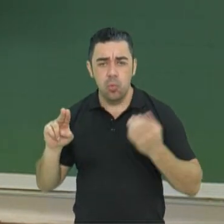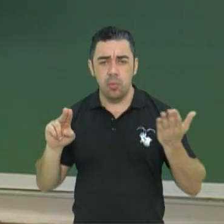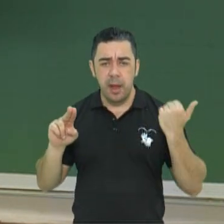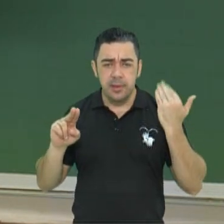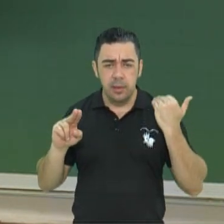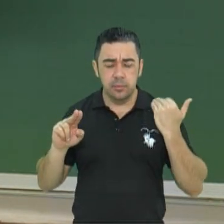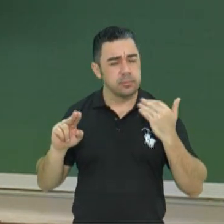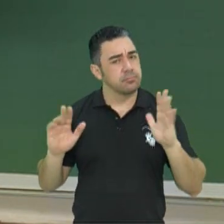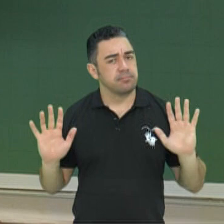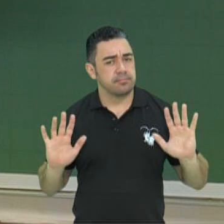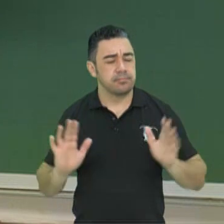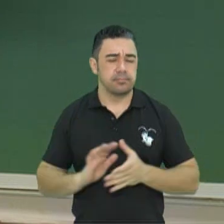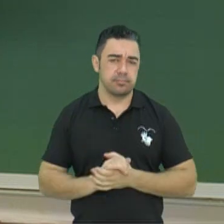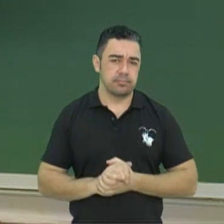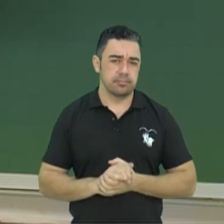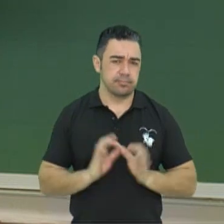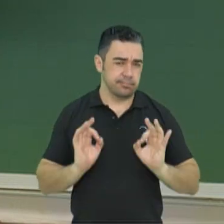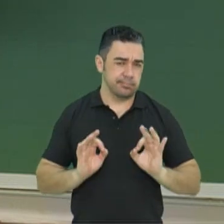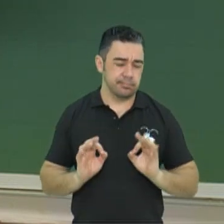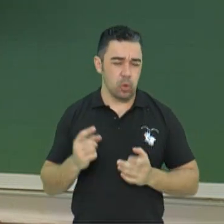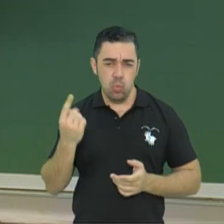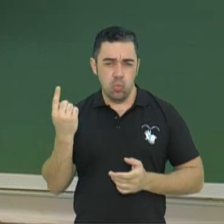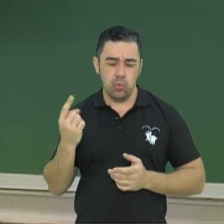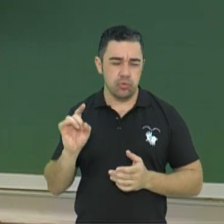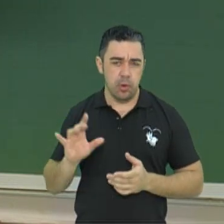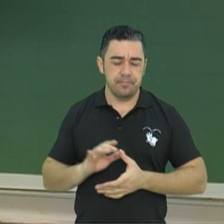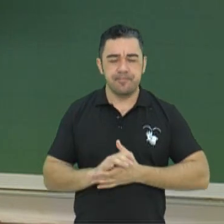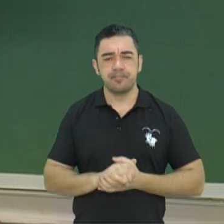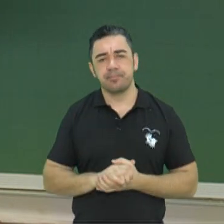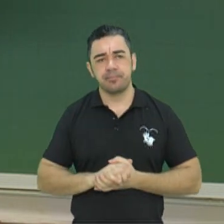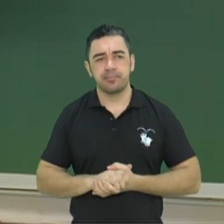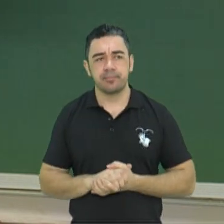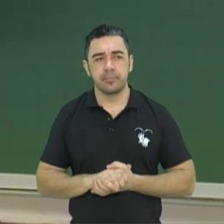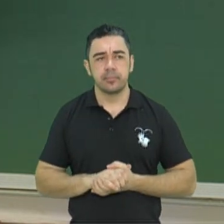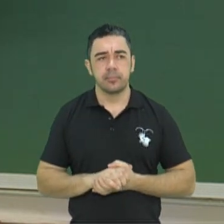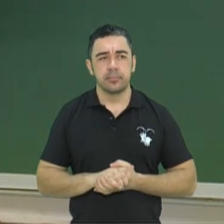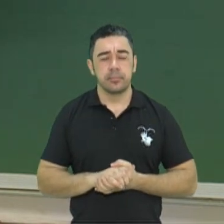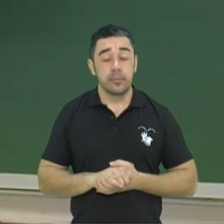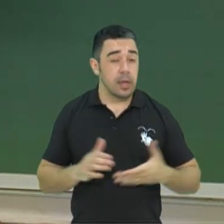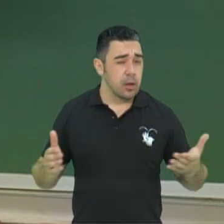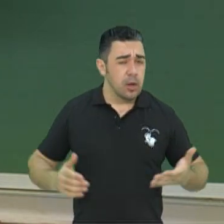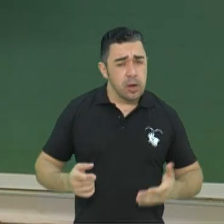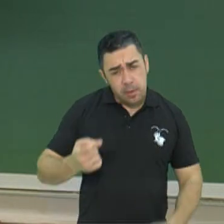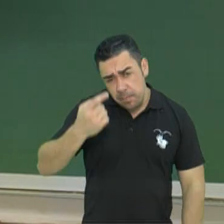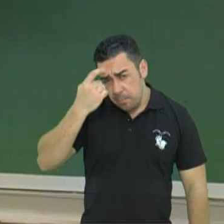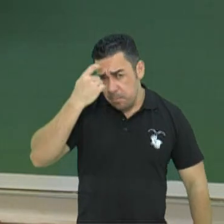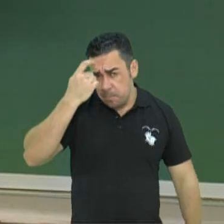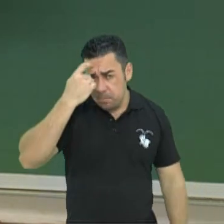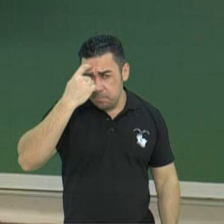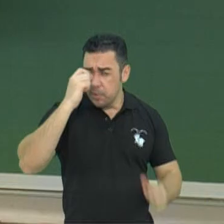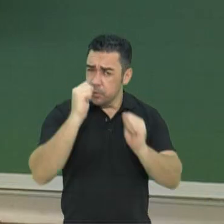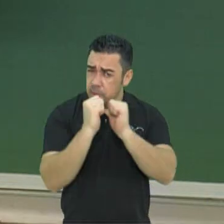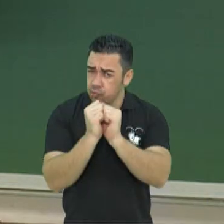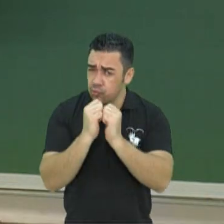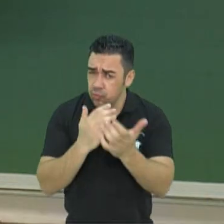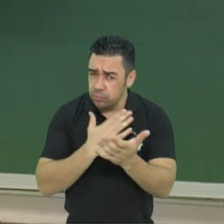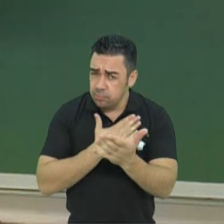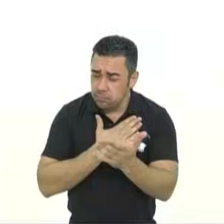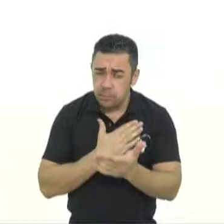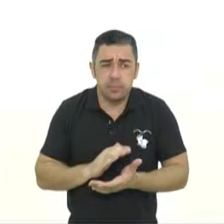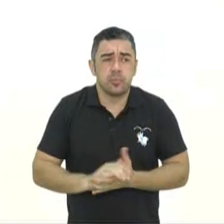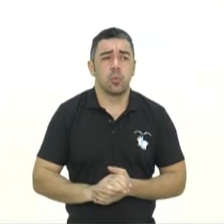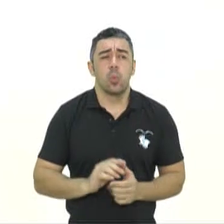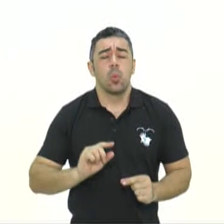portanto, informou, certo? Por ser passado. Então, agora vamos pensar juntos, certo?